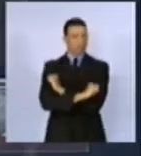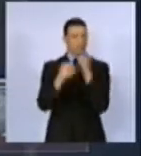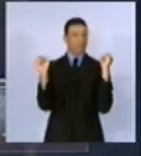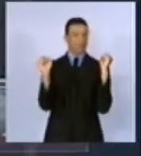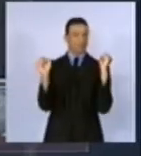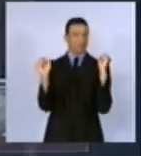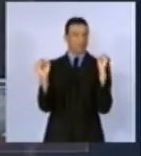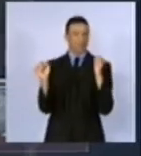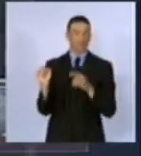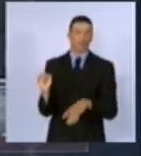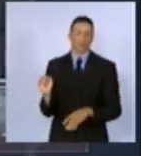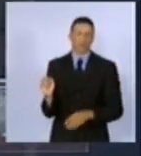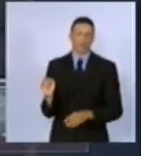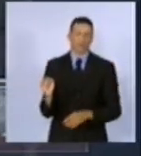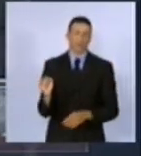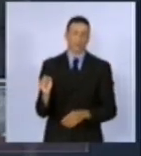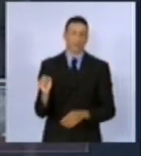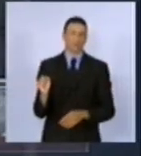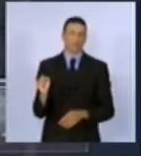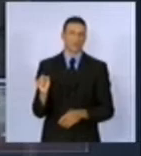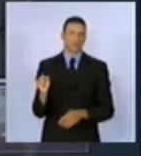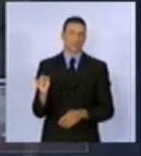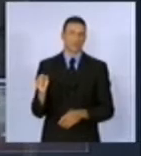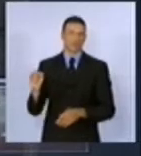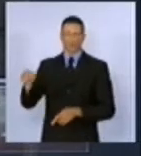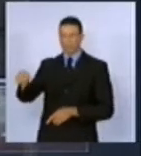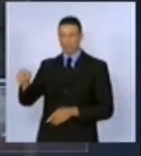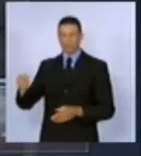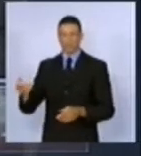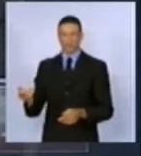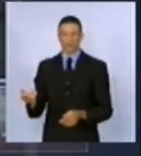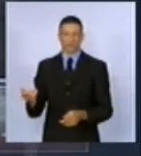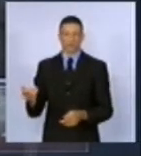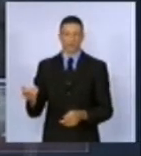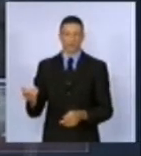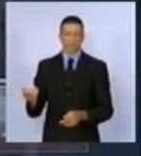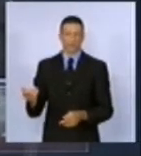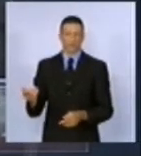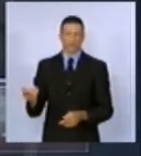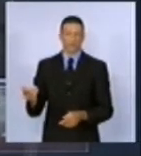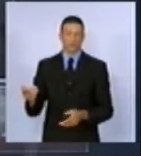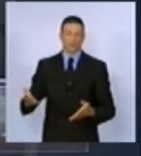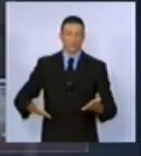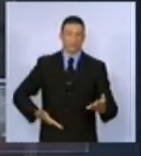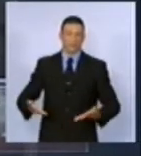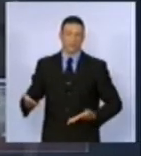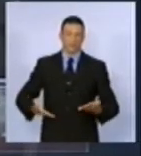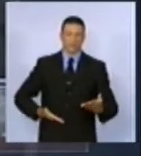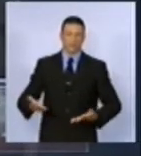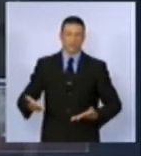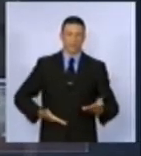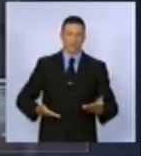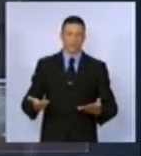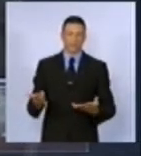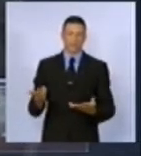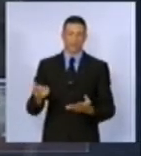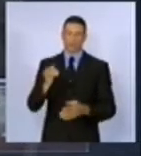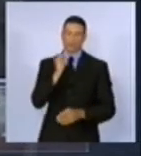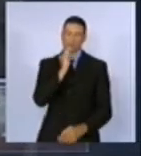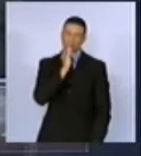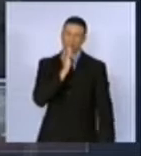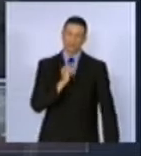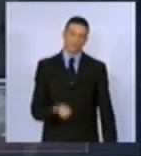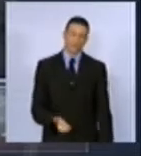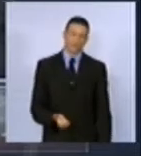terra e faltou na última mobilização nacional dos assalariados rurais onde ela cobra Inclusive a fixação de um prazo de transição para